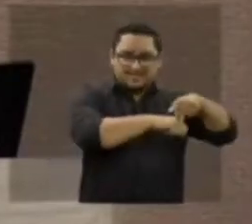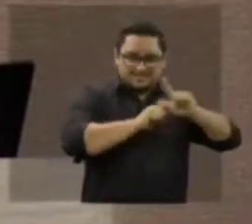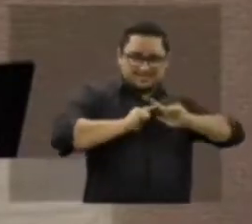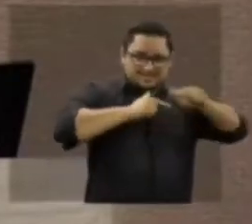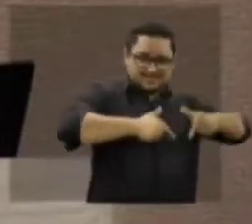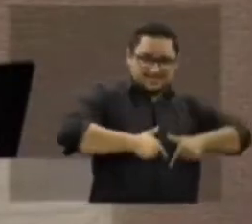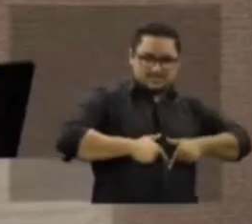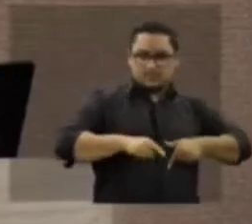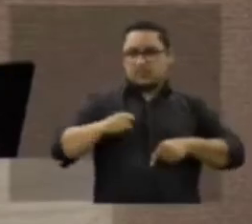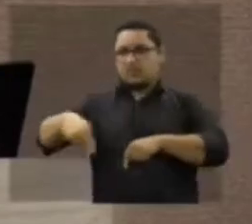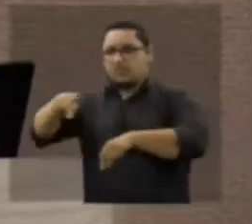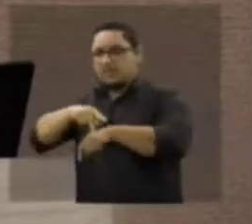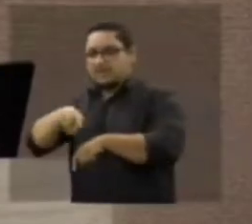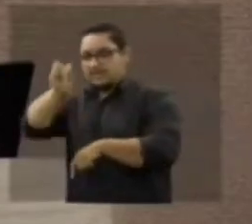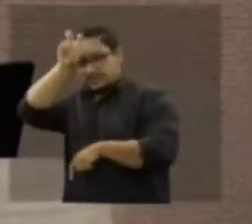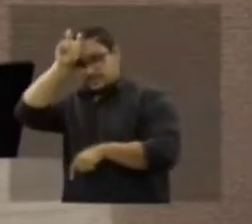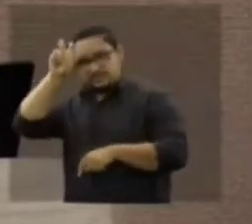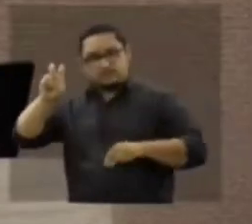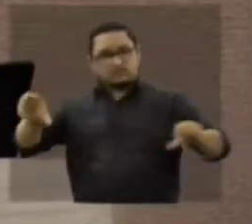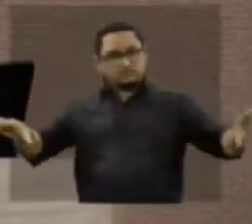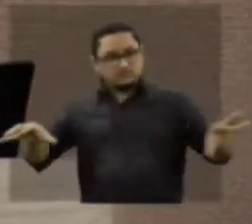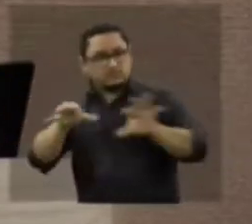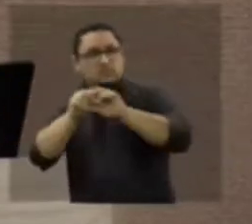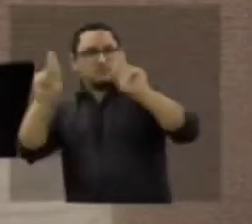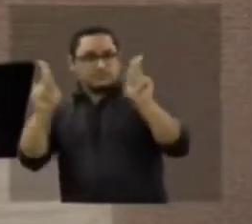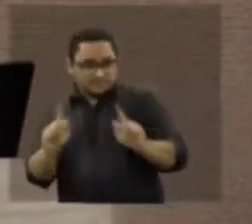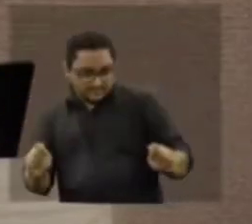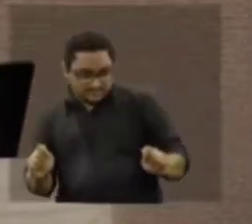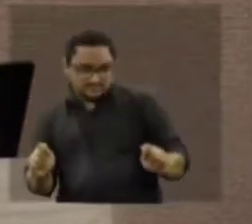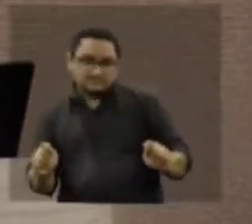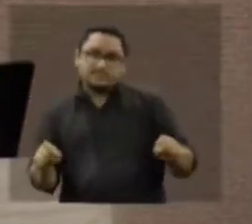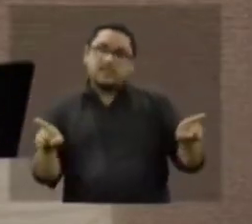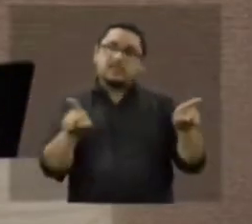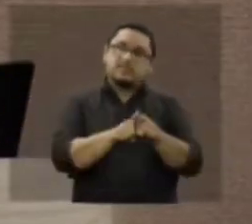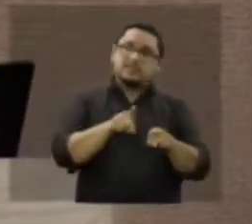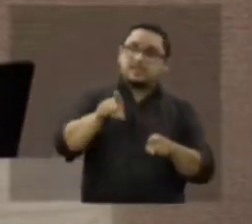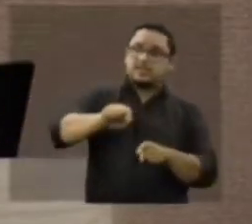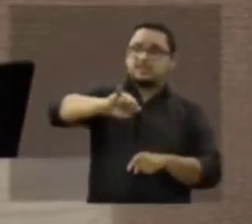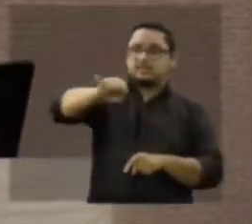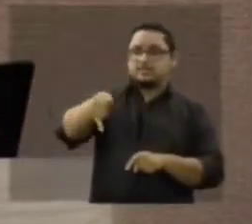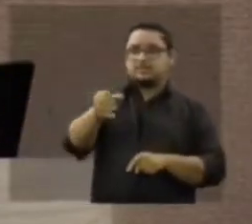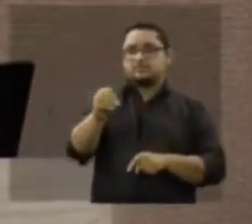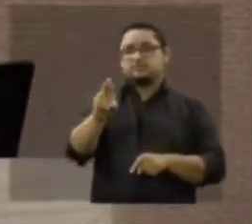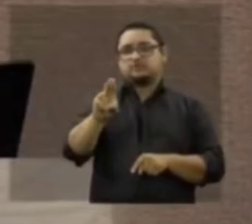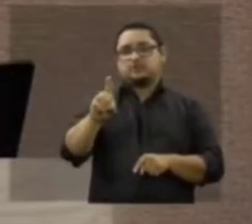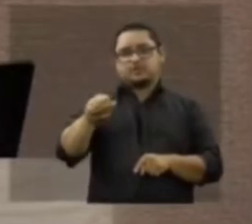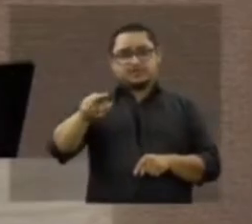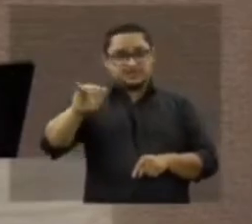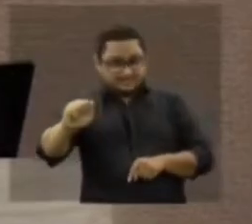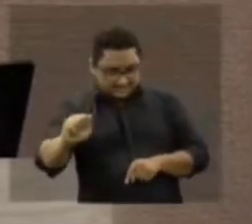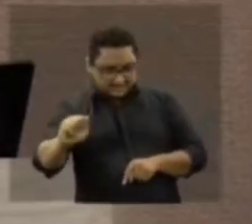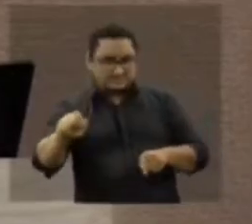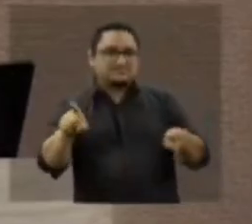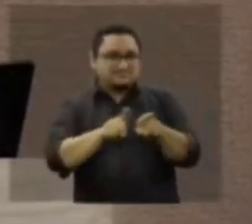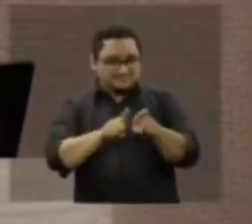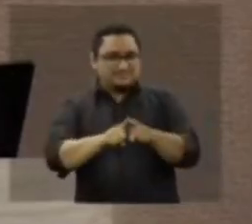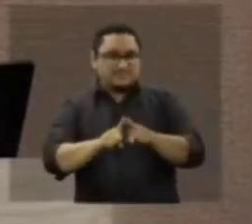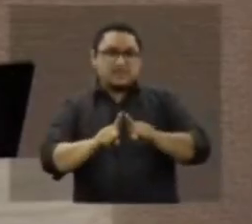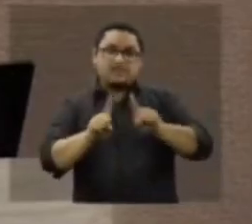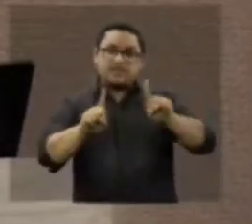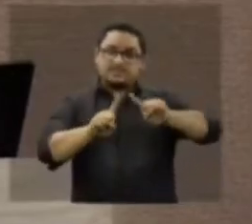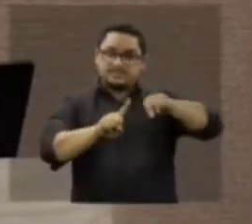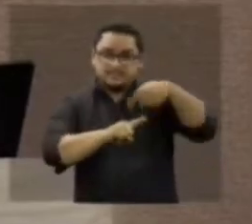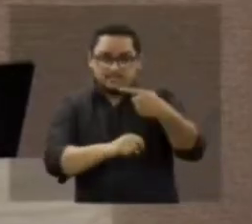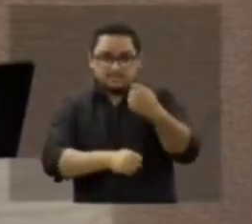1978 e com a Jordânia em 1949 mais recentemente a partir de 2020 Graças aos esforços